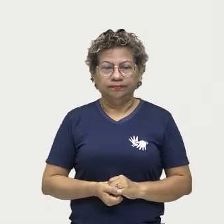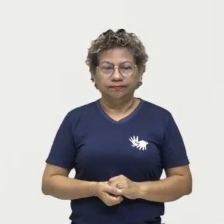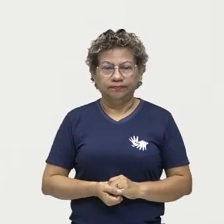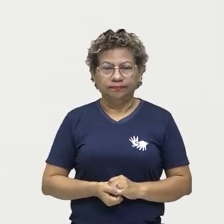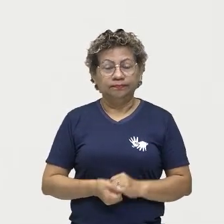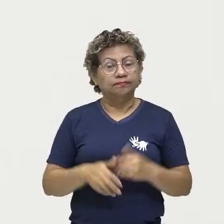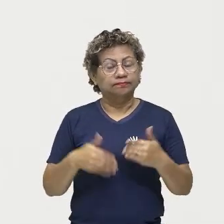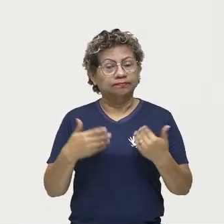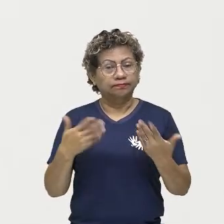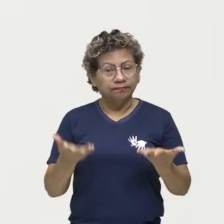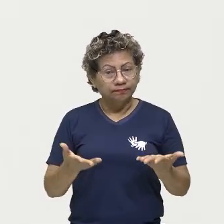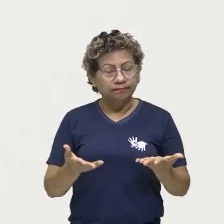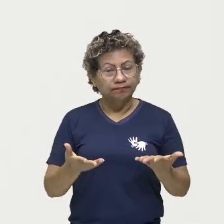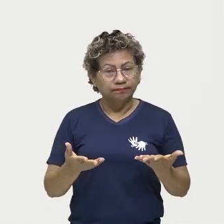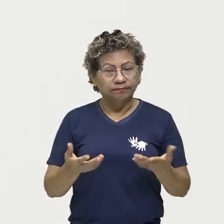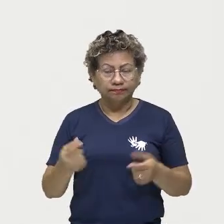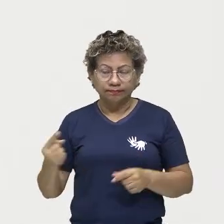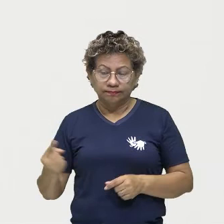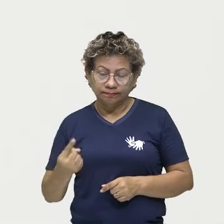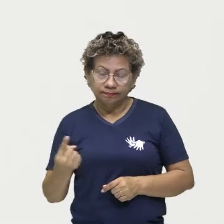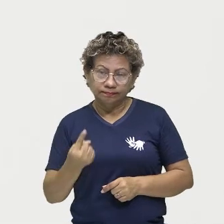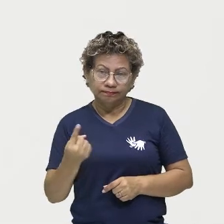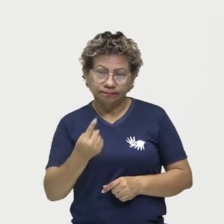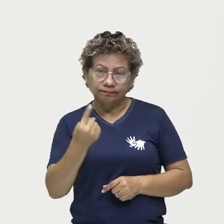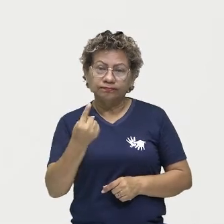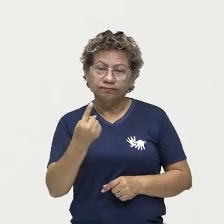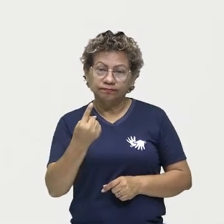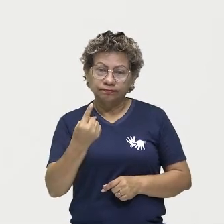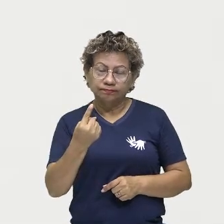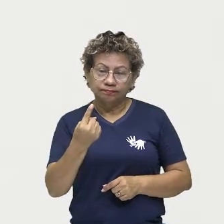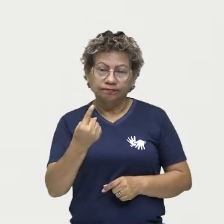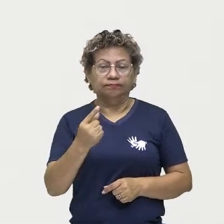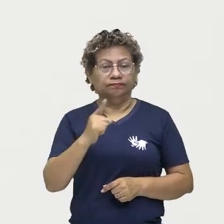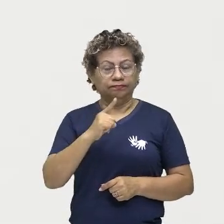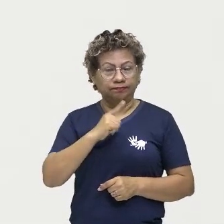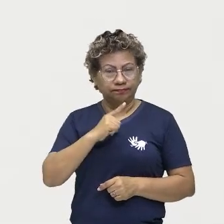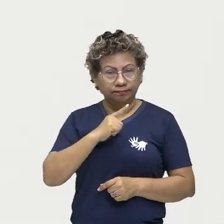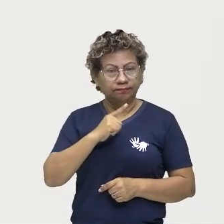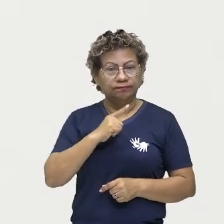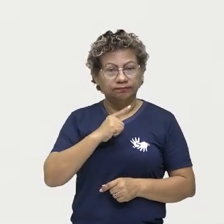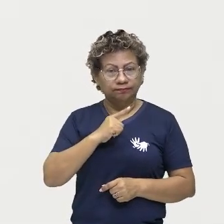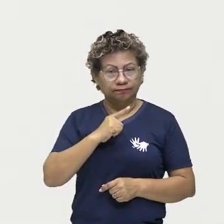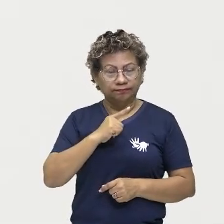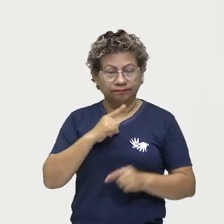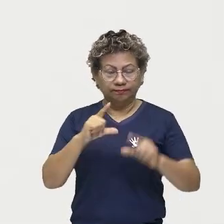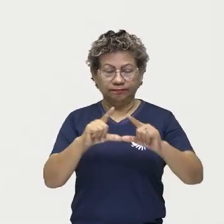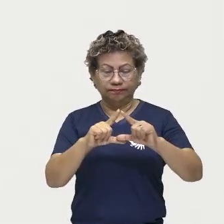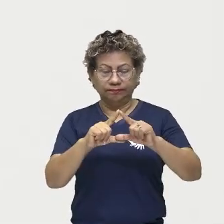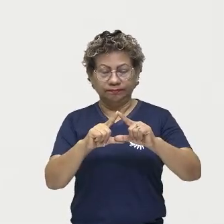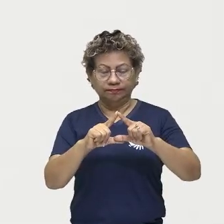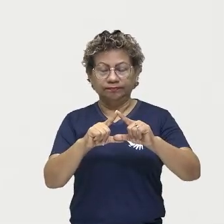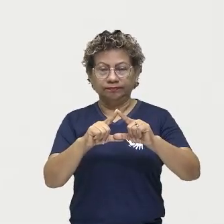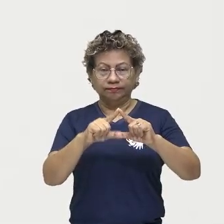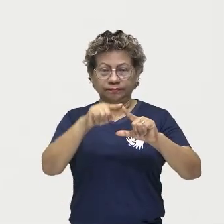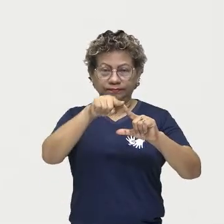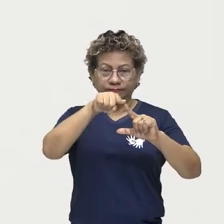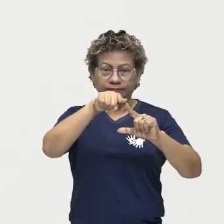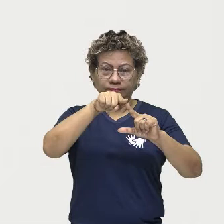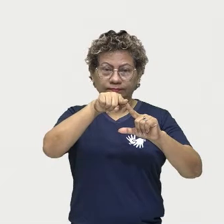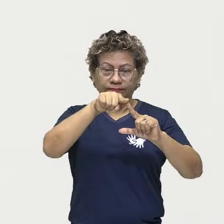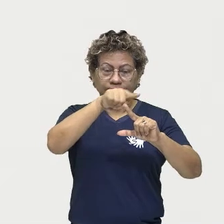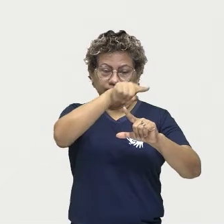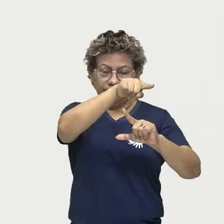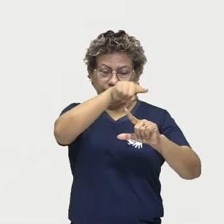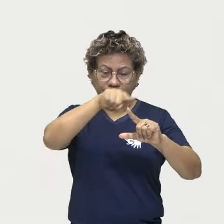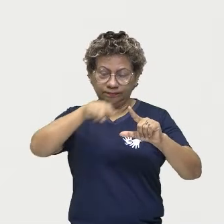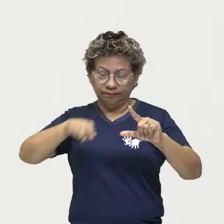Então, essas alturas aqui, quando nós prolongamos as mesmas, o ponto ortocentro vai ficar no lado externo aqui do